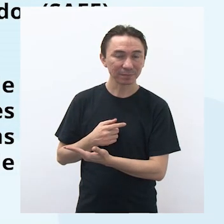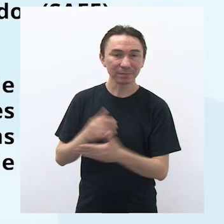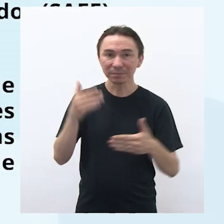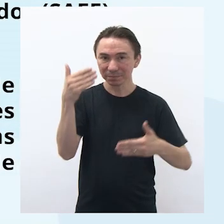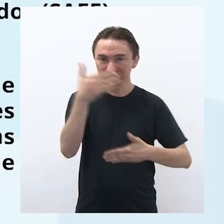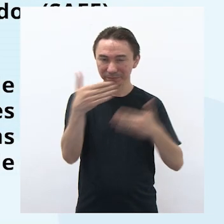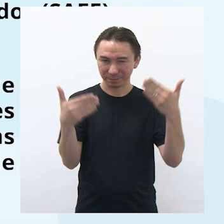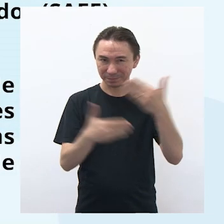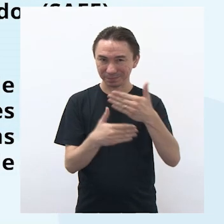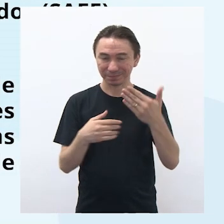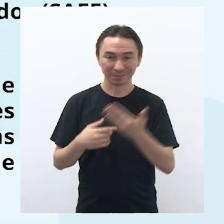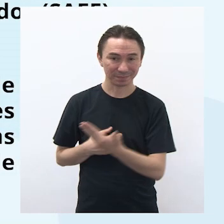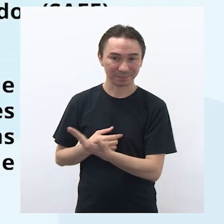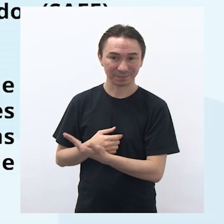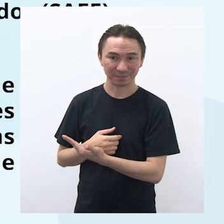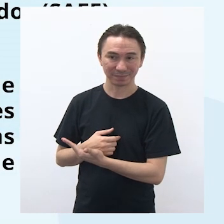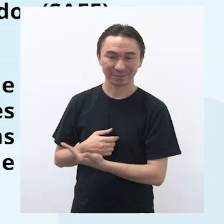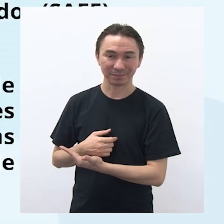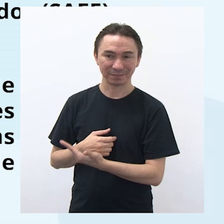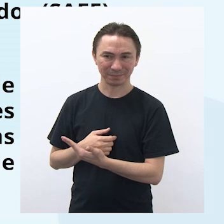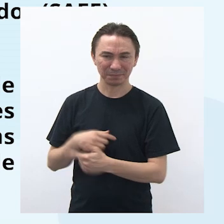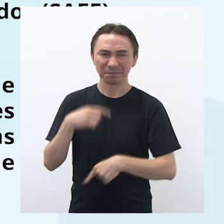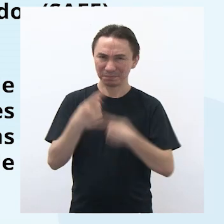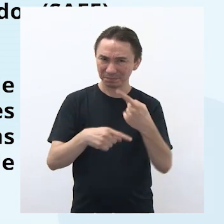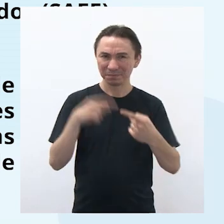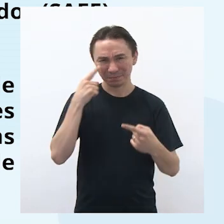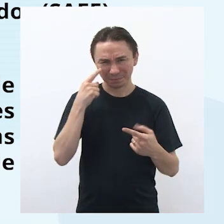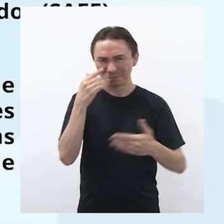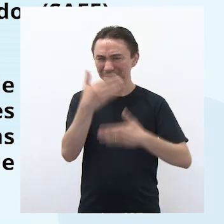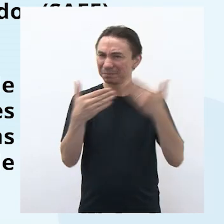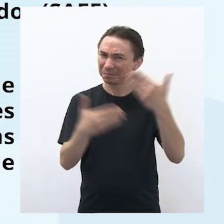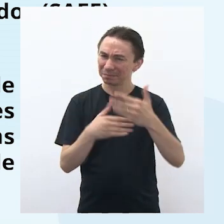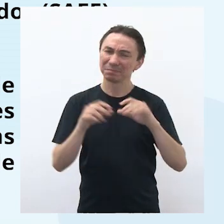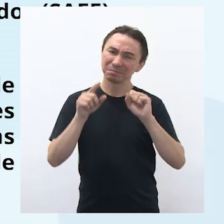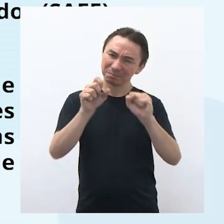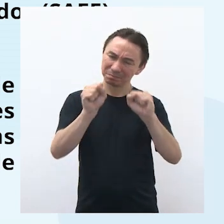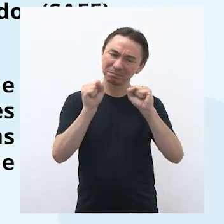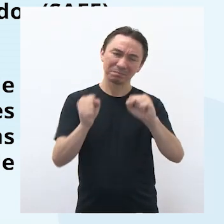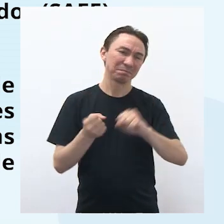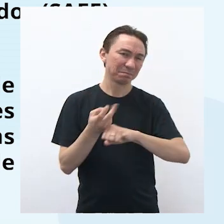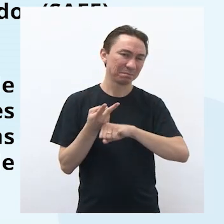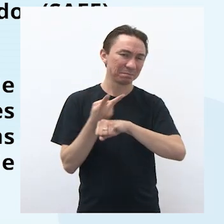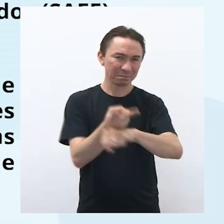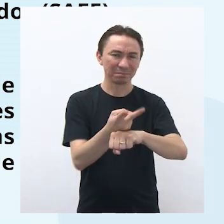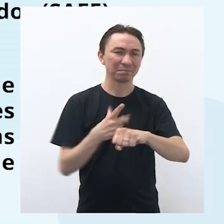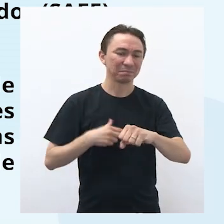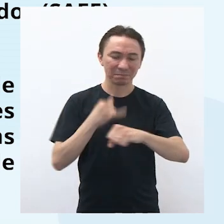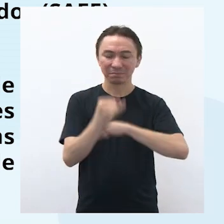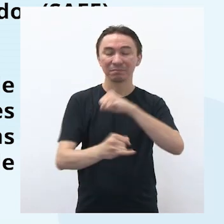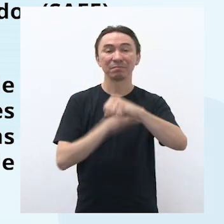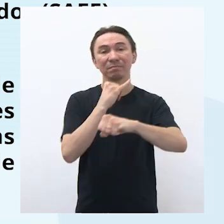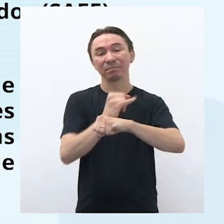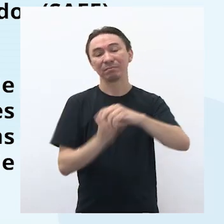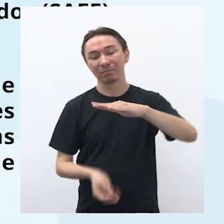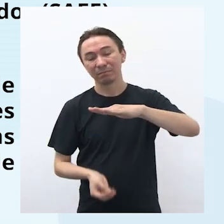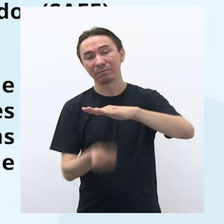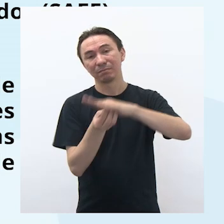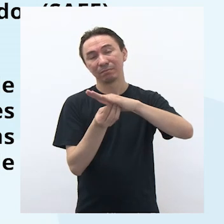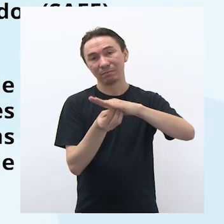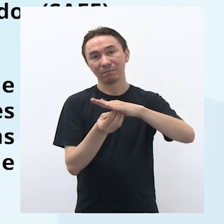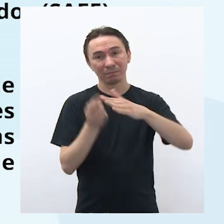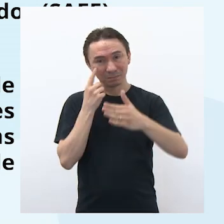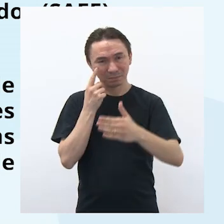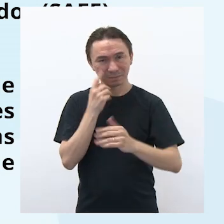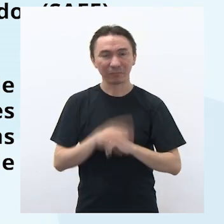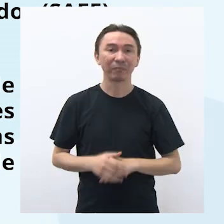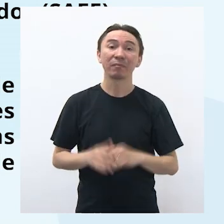que eu acabei de dizer para vocês, depois vocês vão ter acesso e têm acesso a todos esses slides que ficam lá no repositório, né? A Tati já está dizendo aqui que